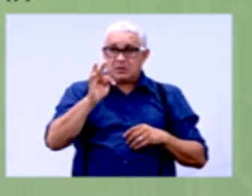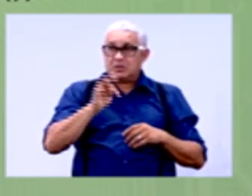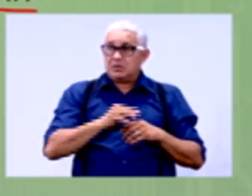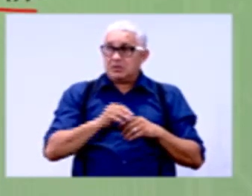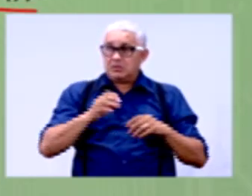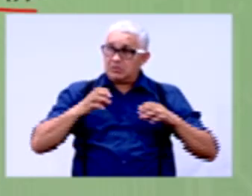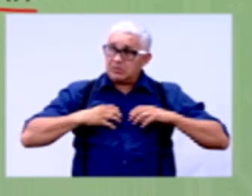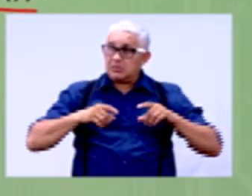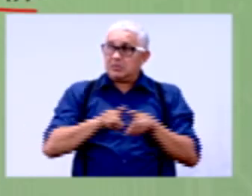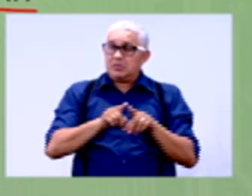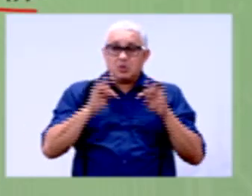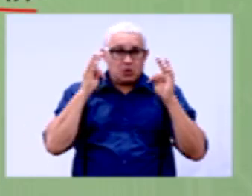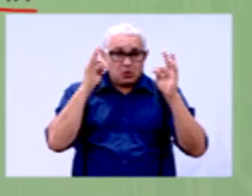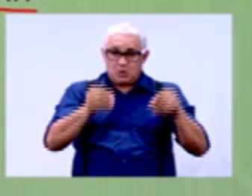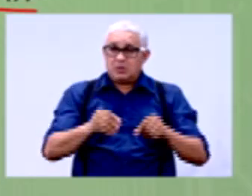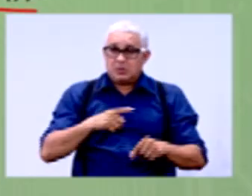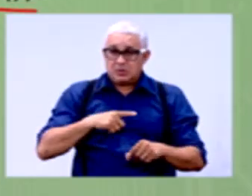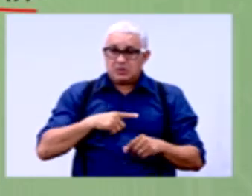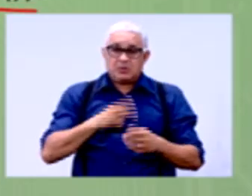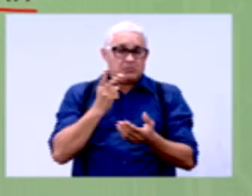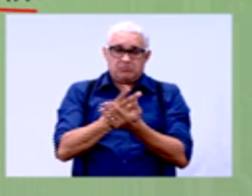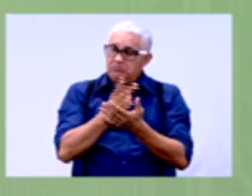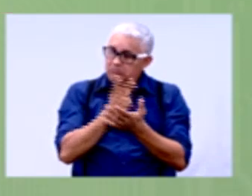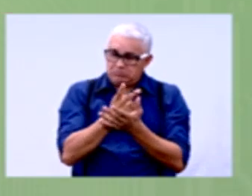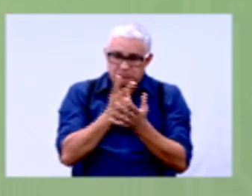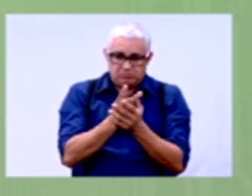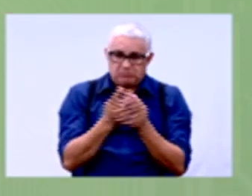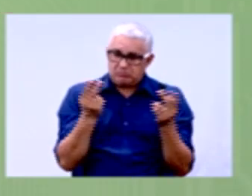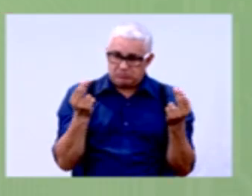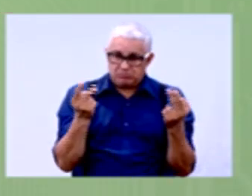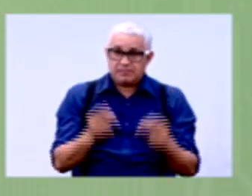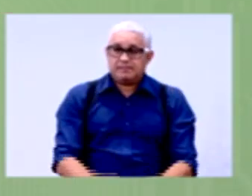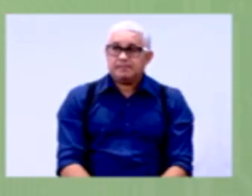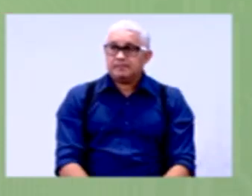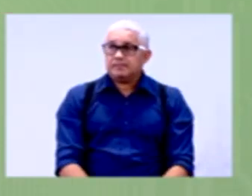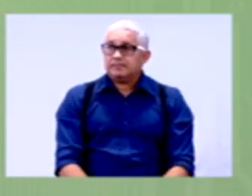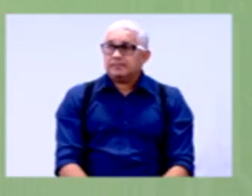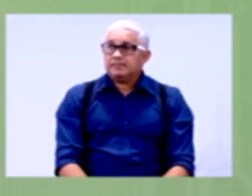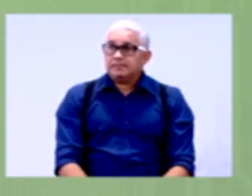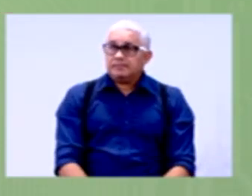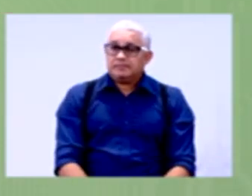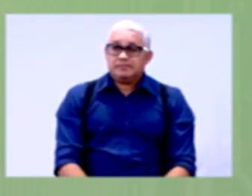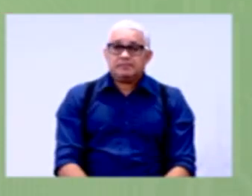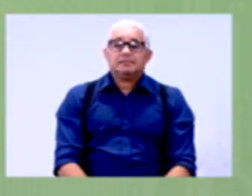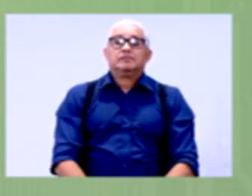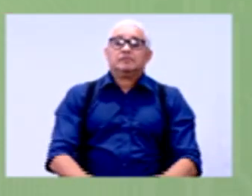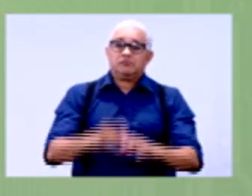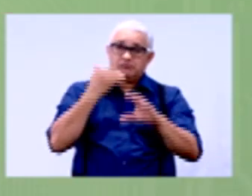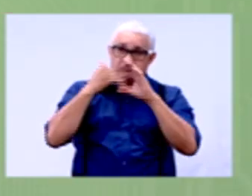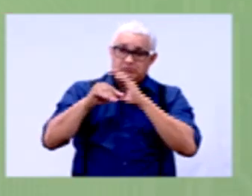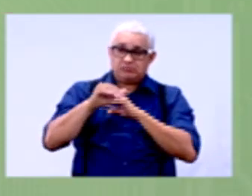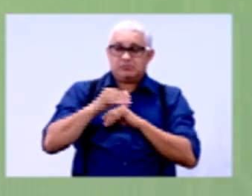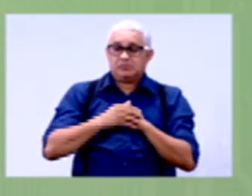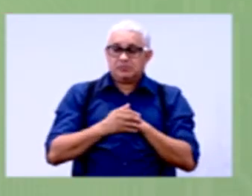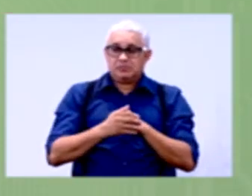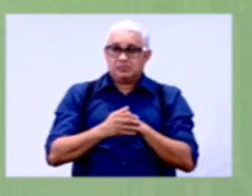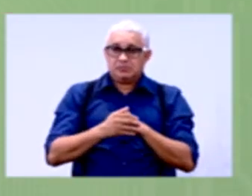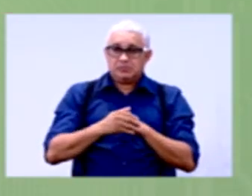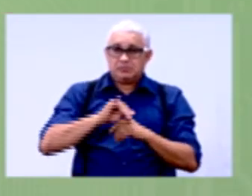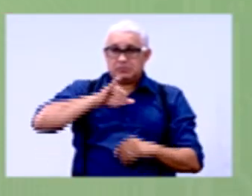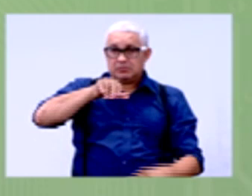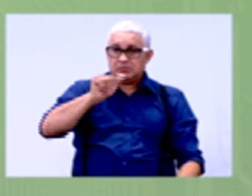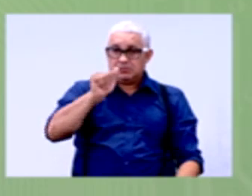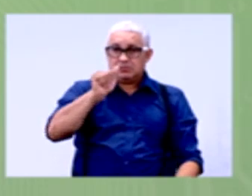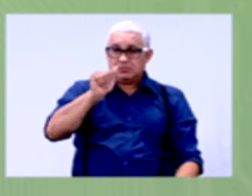Enfim, para todos os outros a gente faz dessa forma também. A gente envia essas informações via JSON,